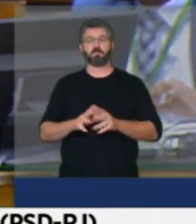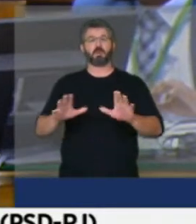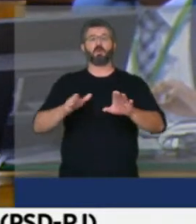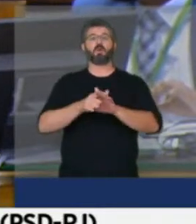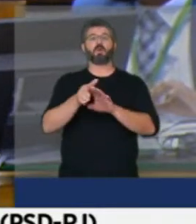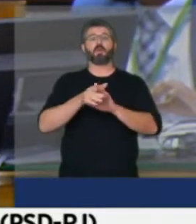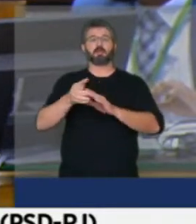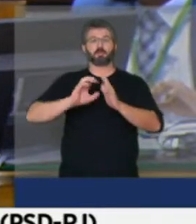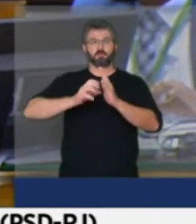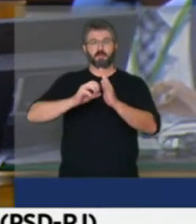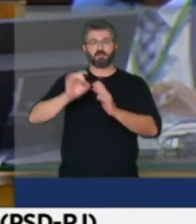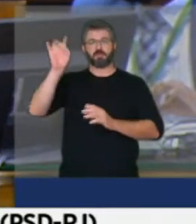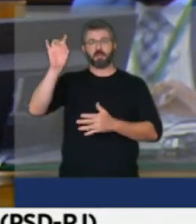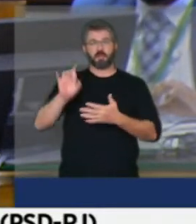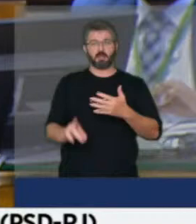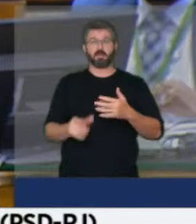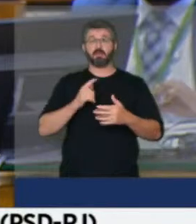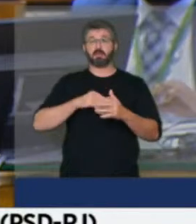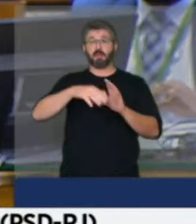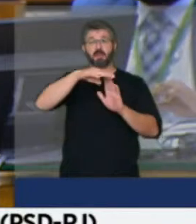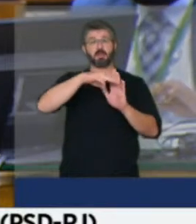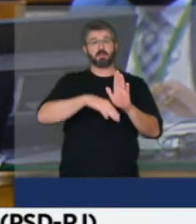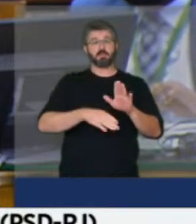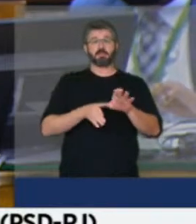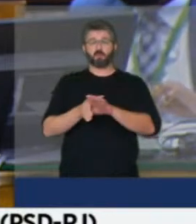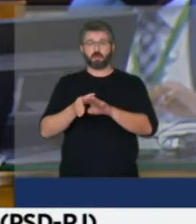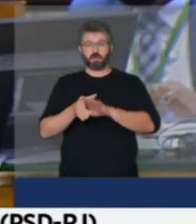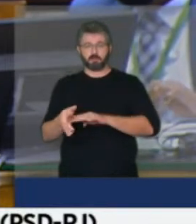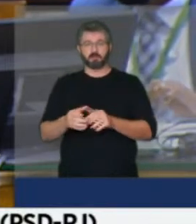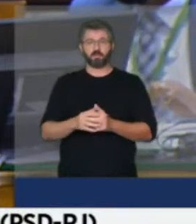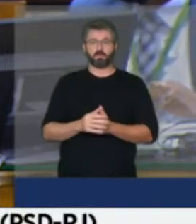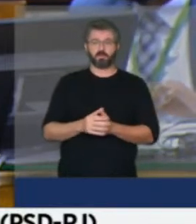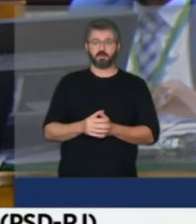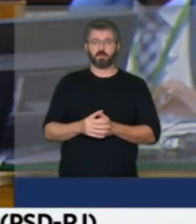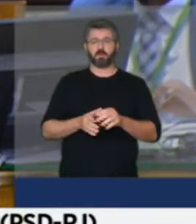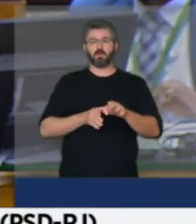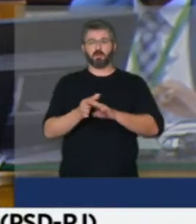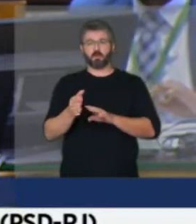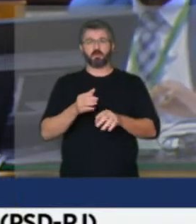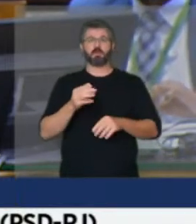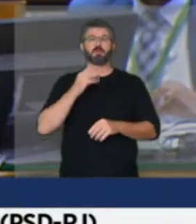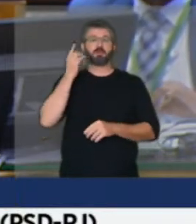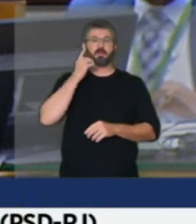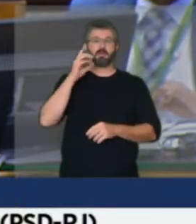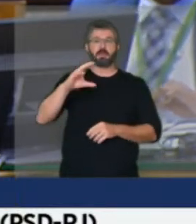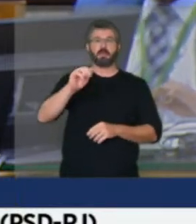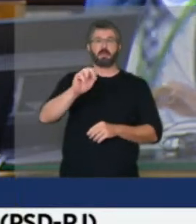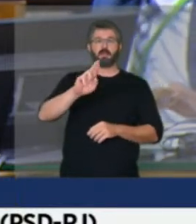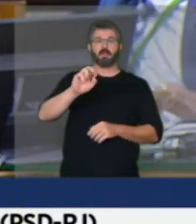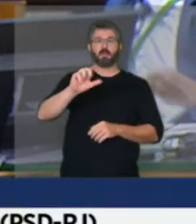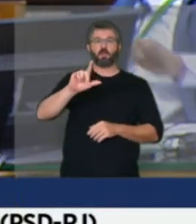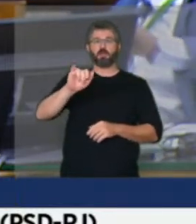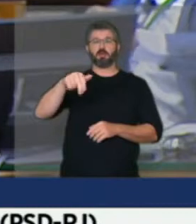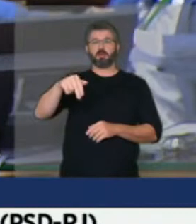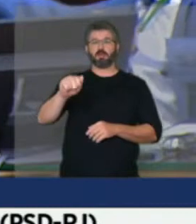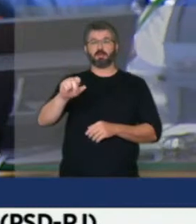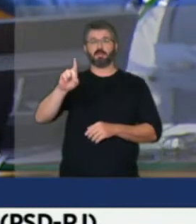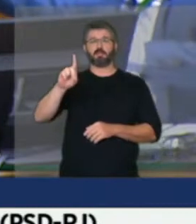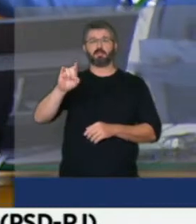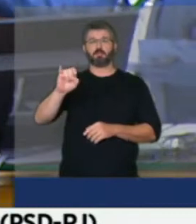Orientação de bancada, nós temos lista de encaminhamento. Para encaminhar, deputada Carolina de Tone.